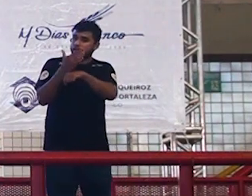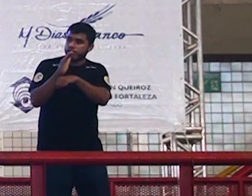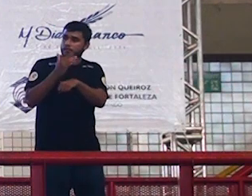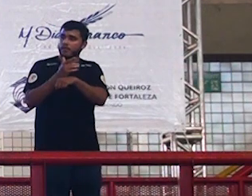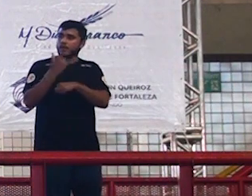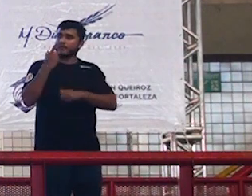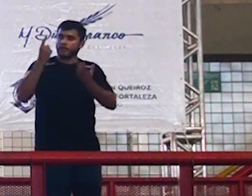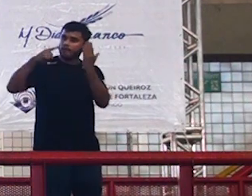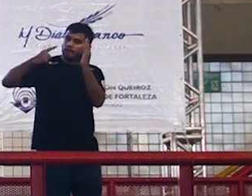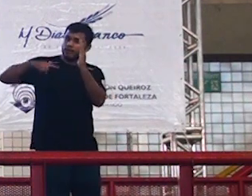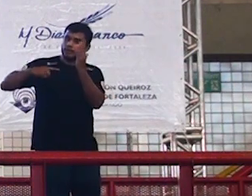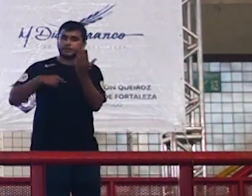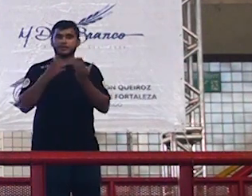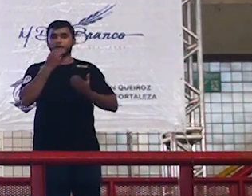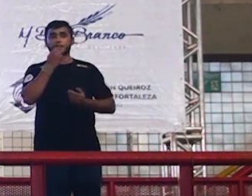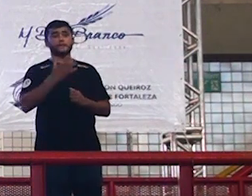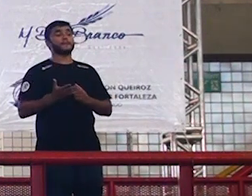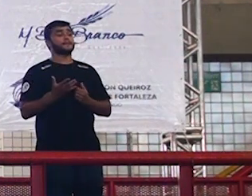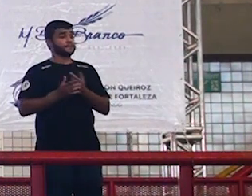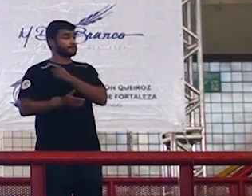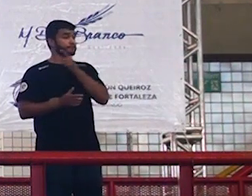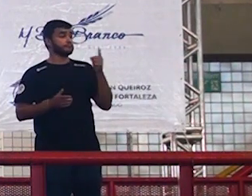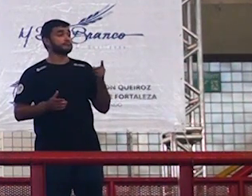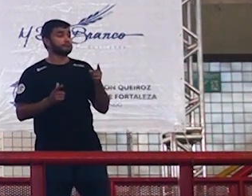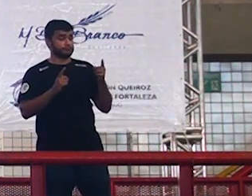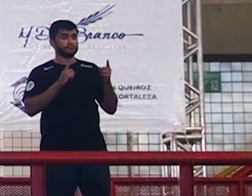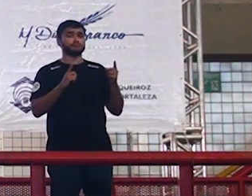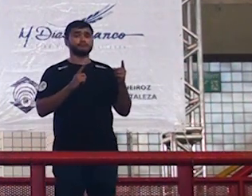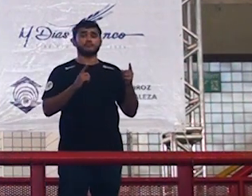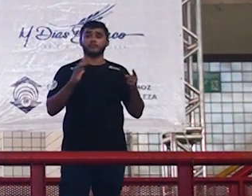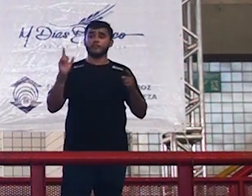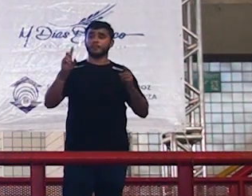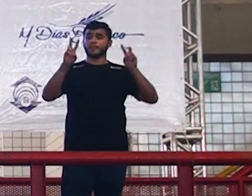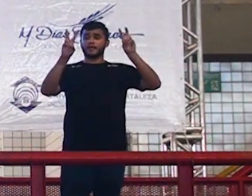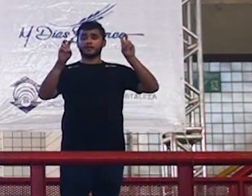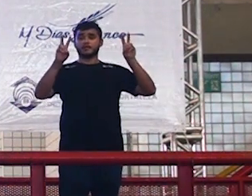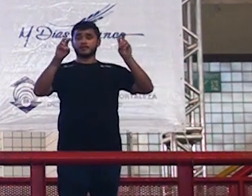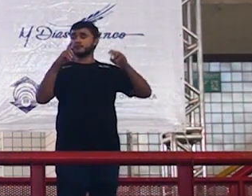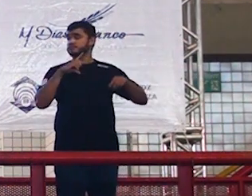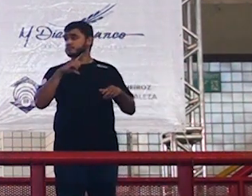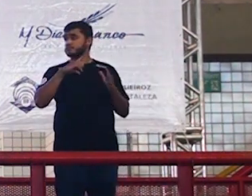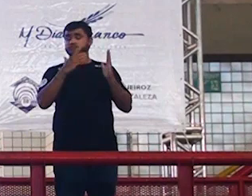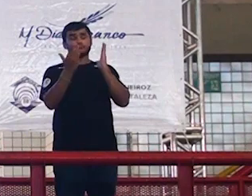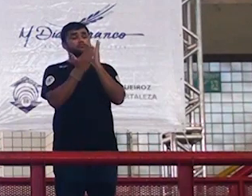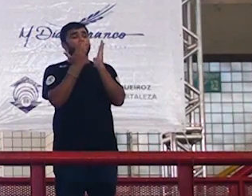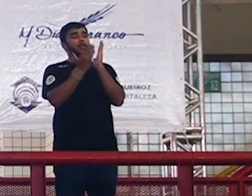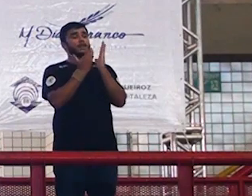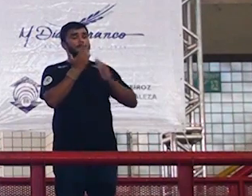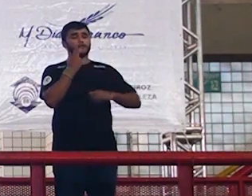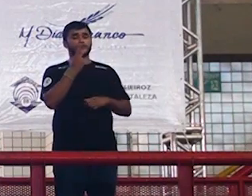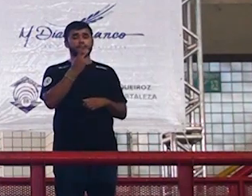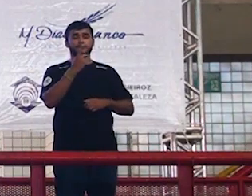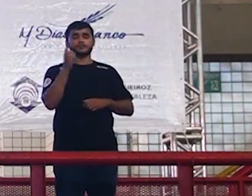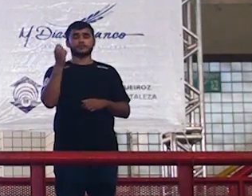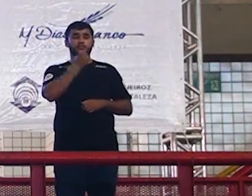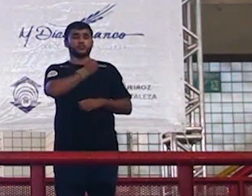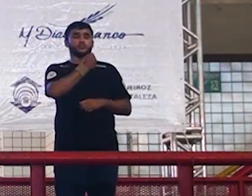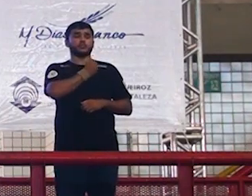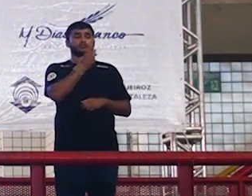da aula, sempre tem aí tema para você treinar. Localize aí no módulo, ó. Na